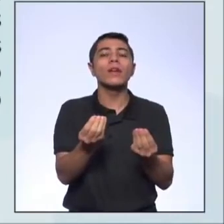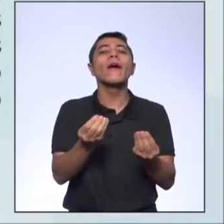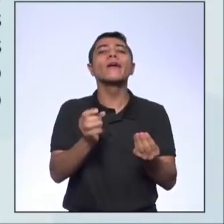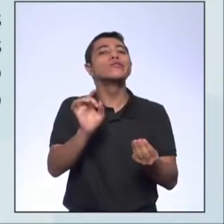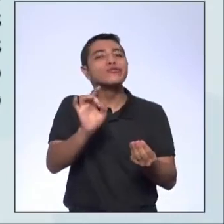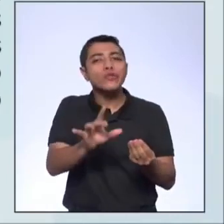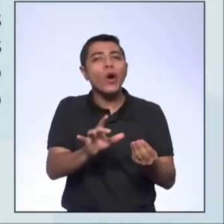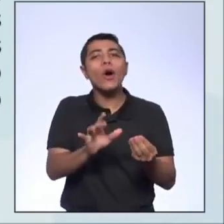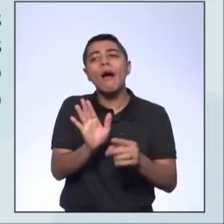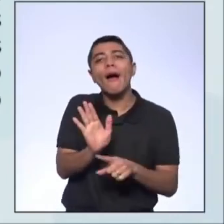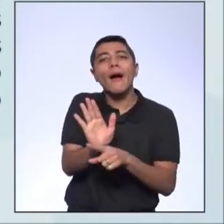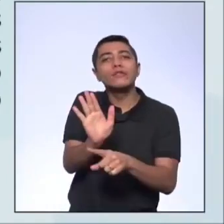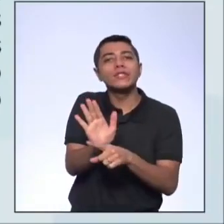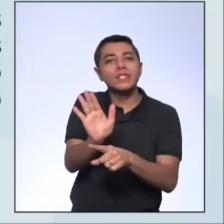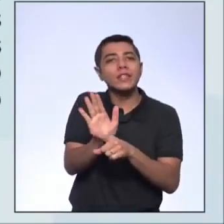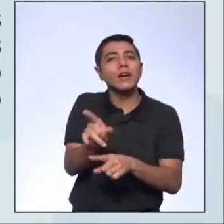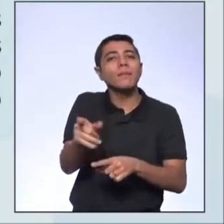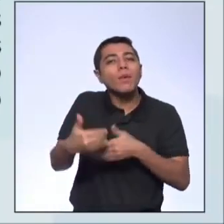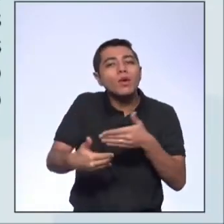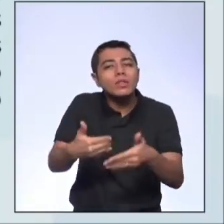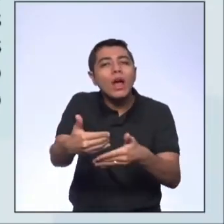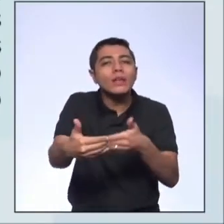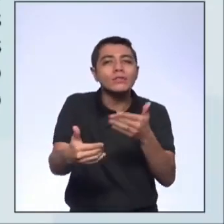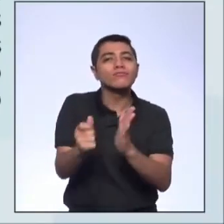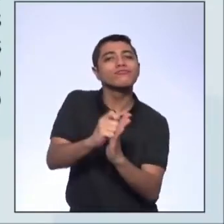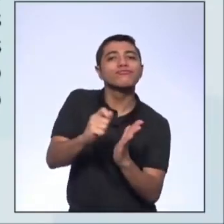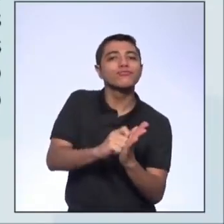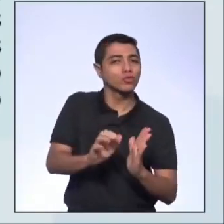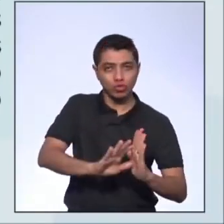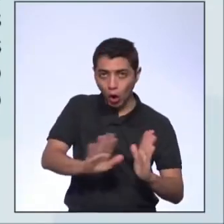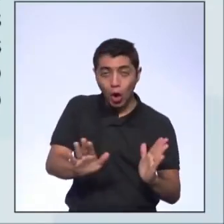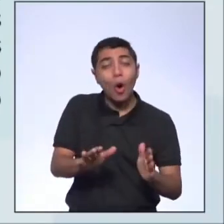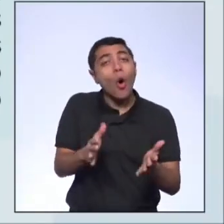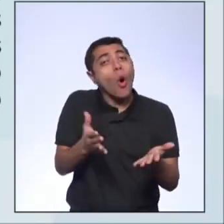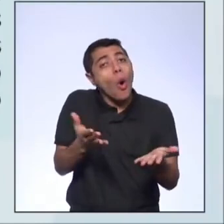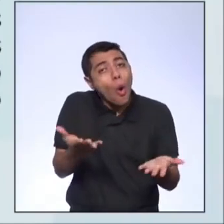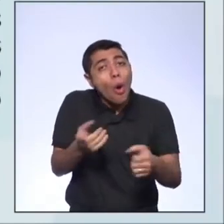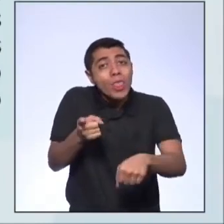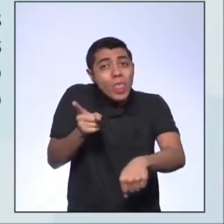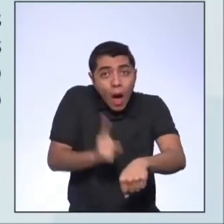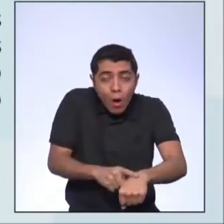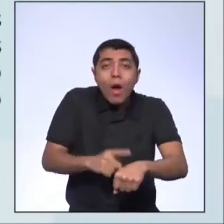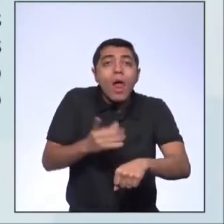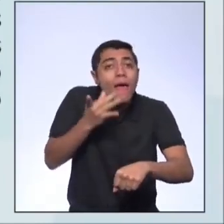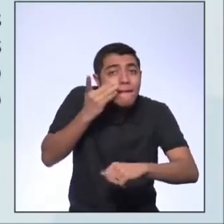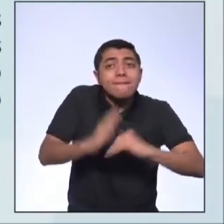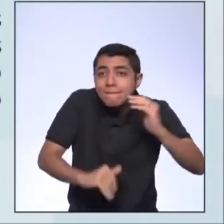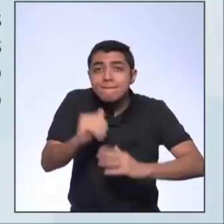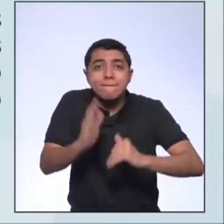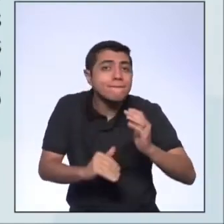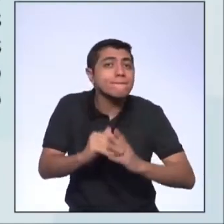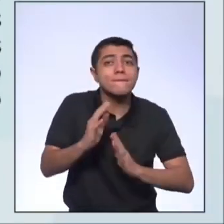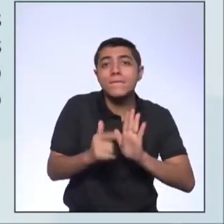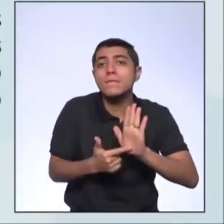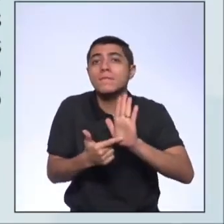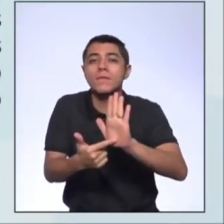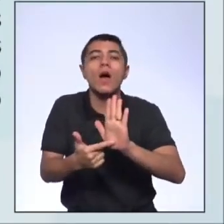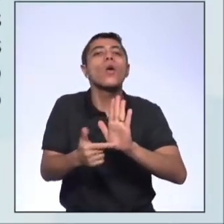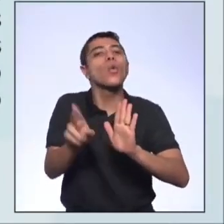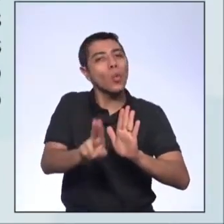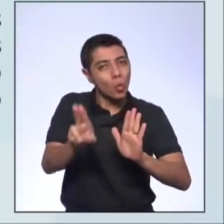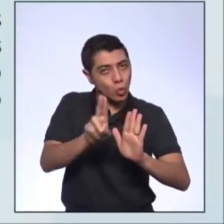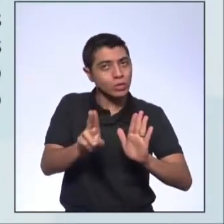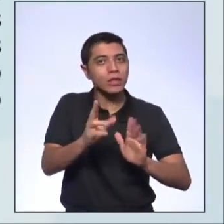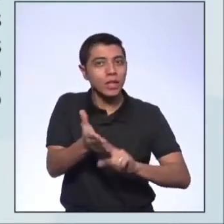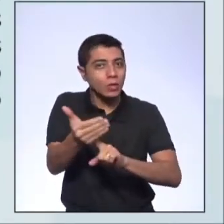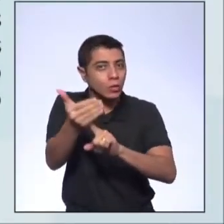ao registro do processo de criação ou elas podem surgir também como suporte ao produto final durante a atuação? Registrem no